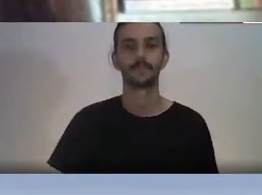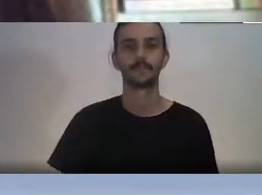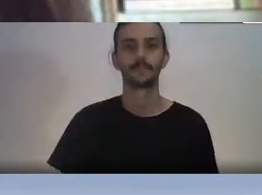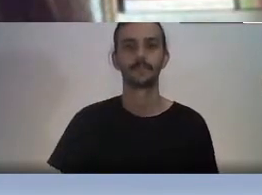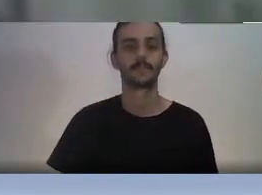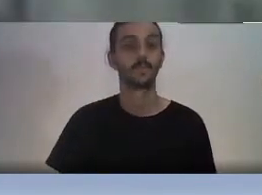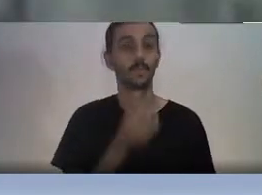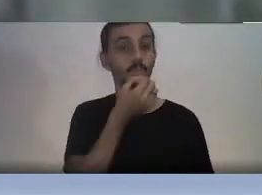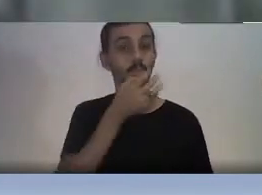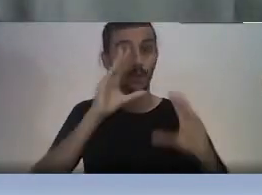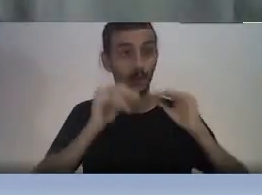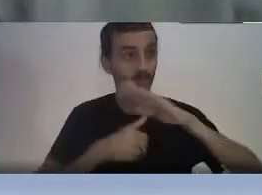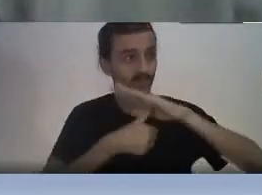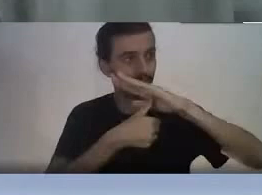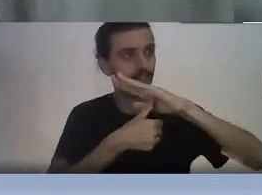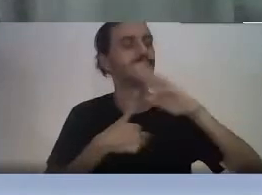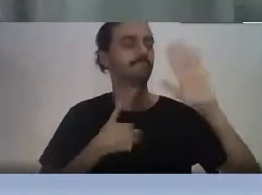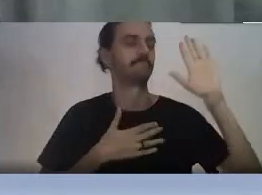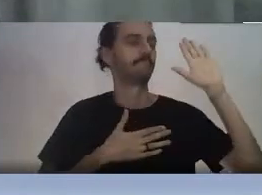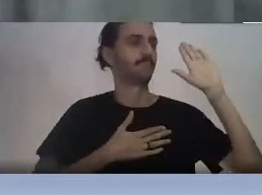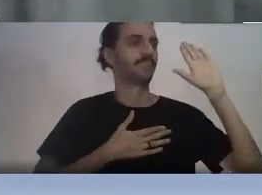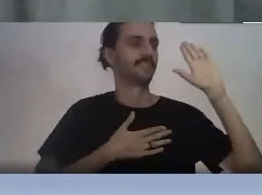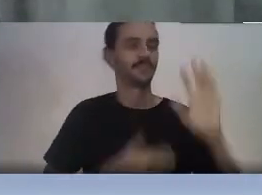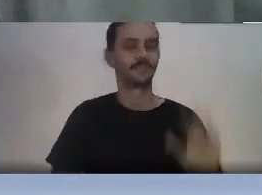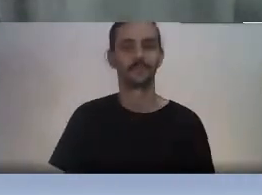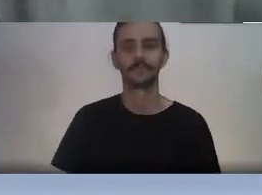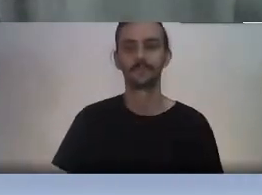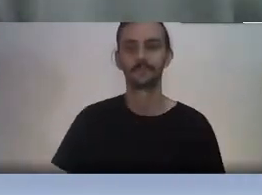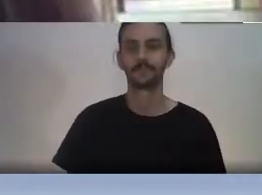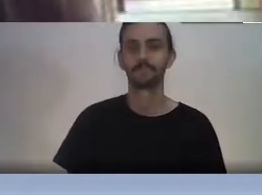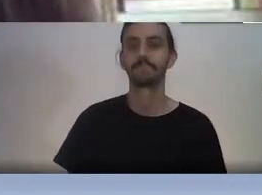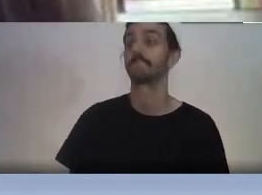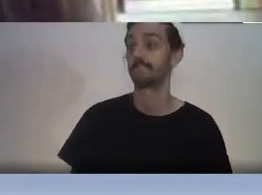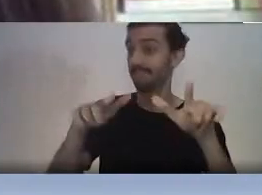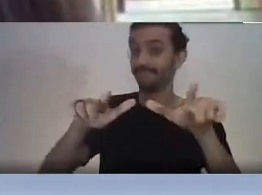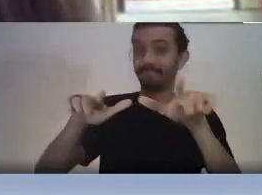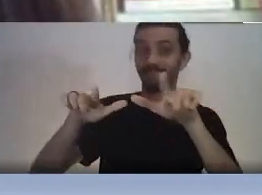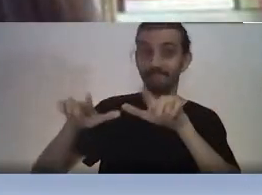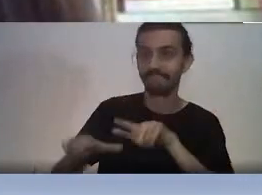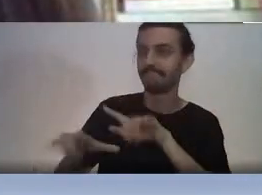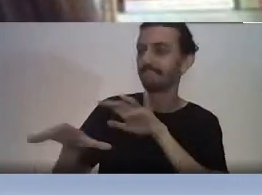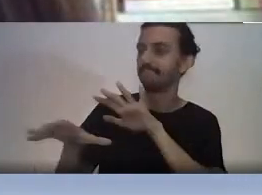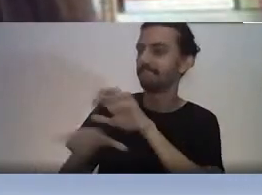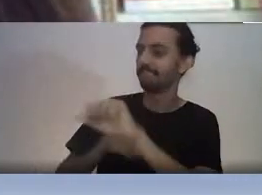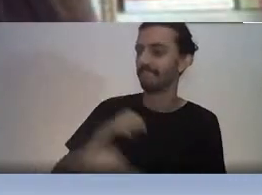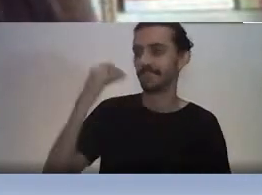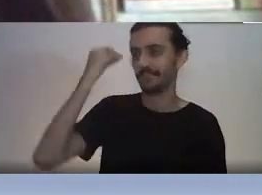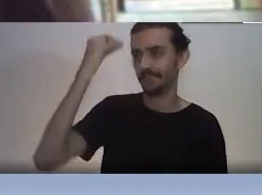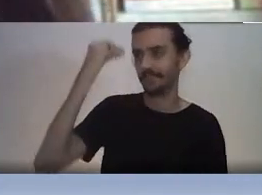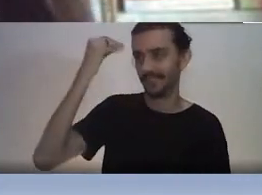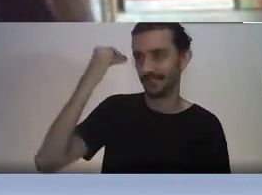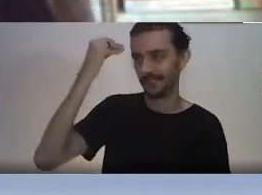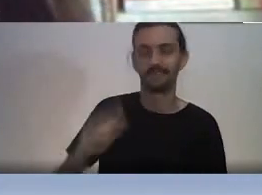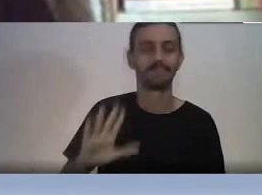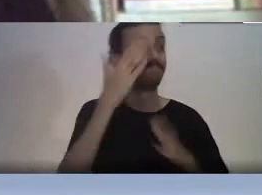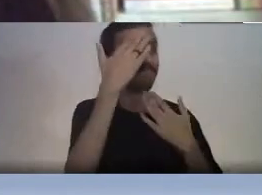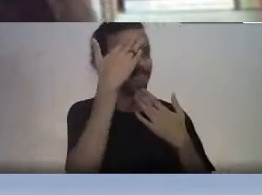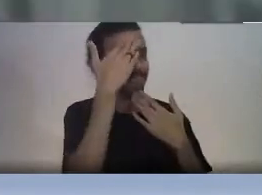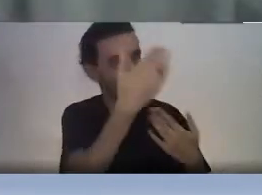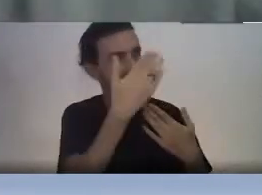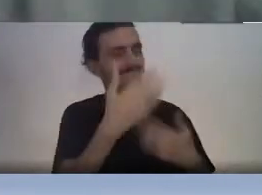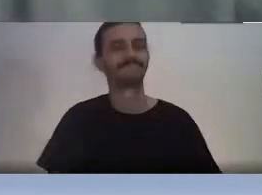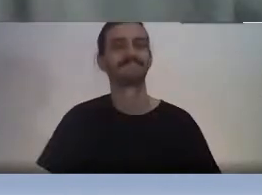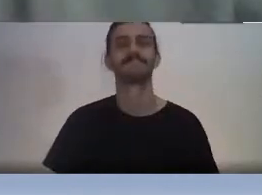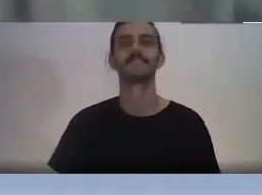Boa noite, reitora. Assim eu prometo. Eu lhe concedo o grau de psicólogo. Muito obrigado.